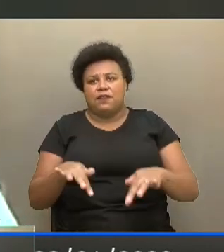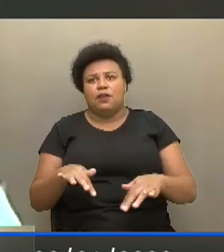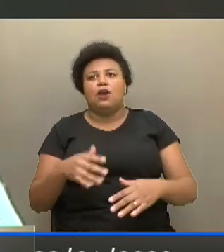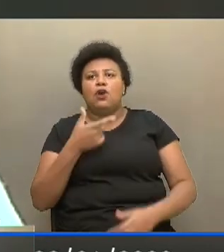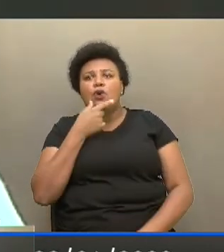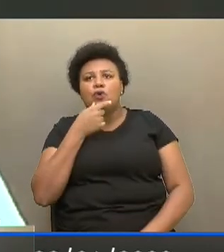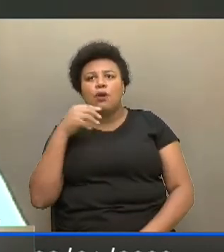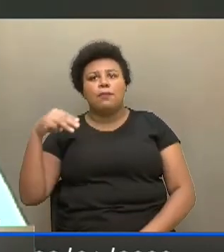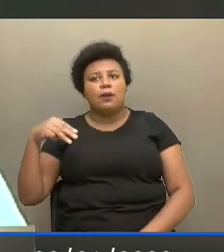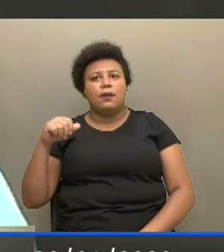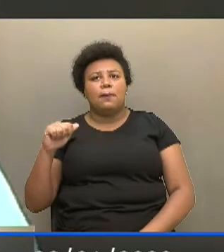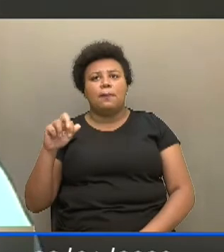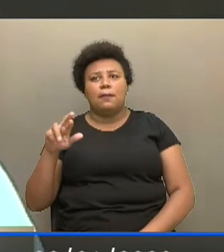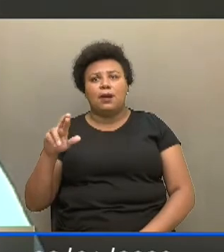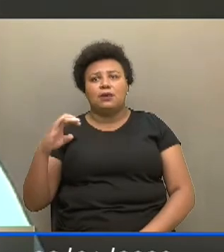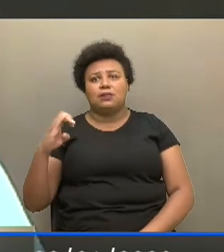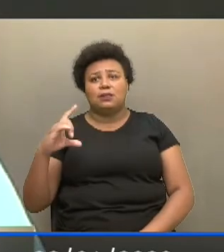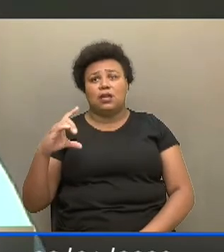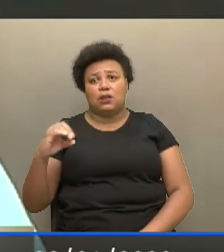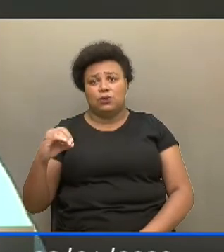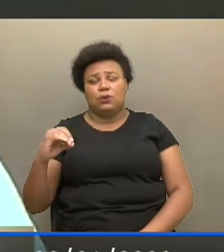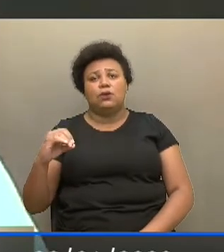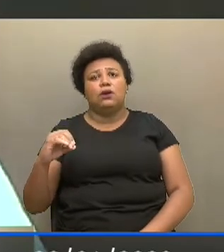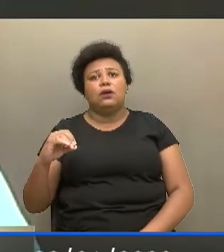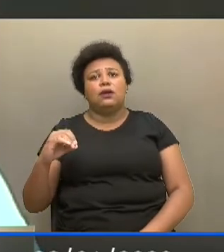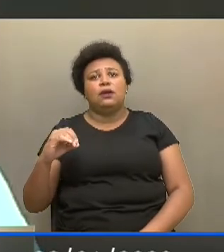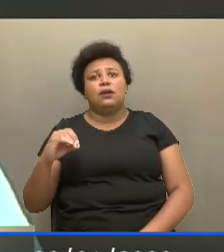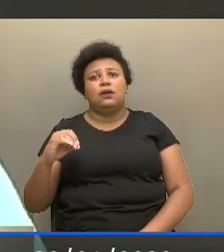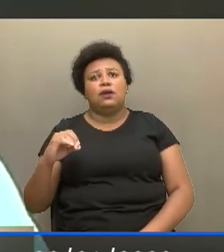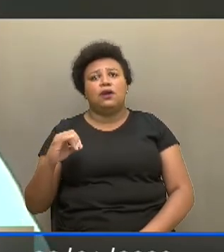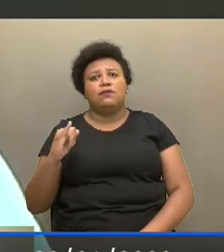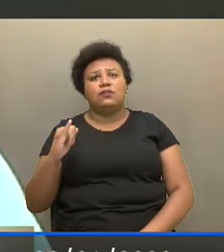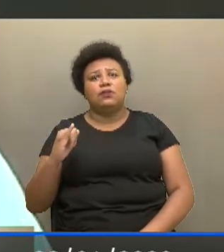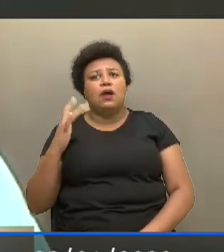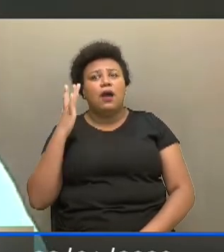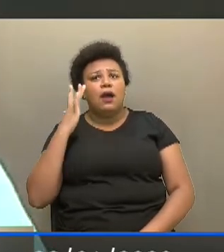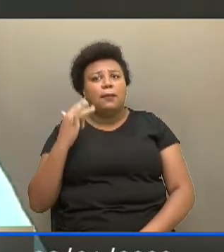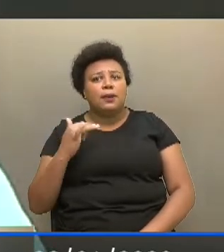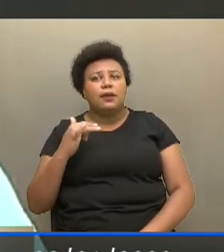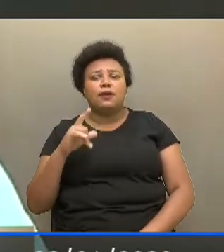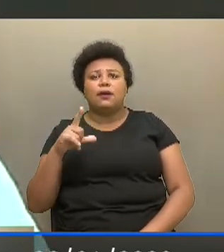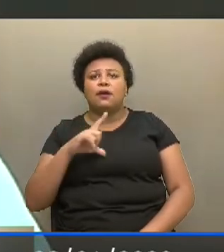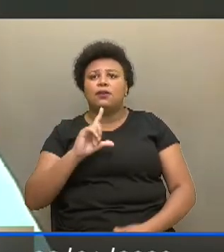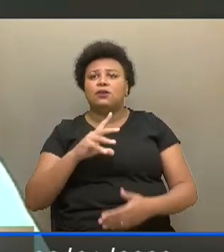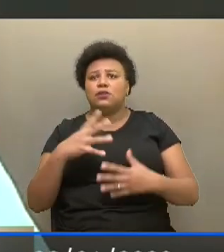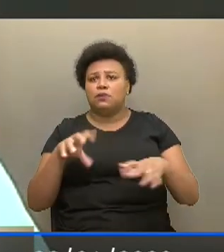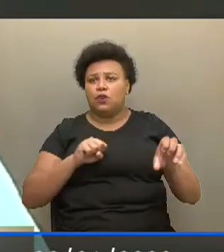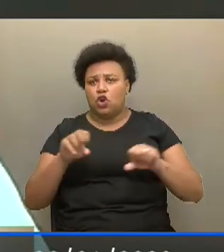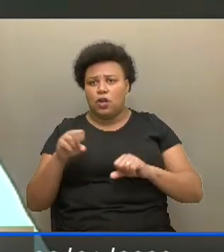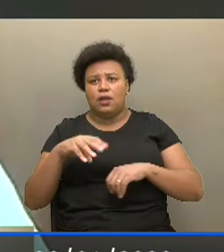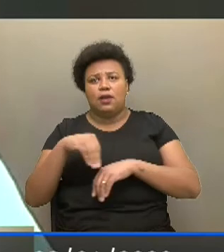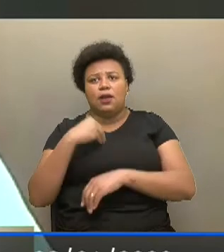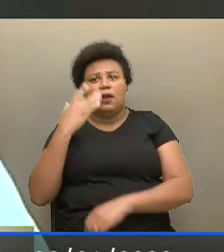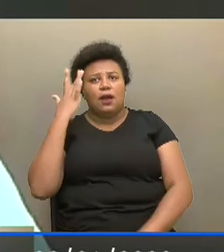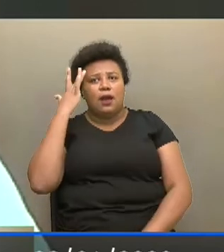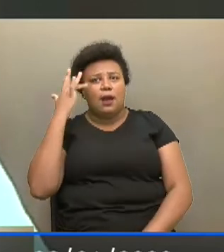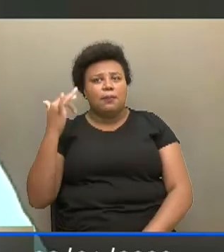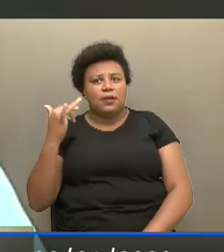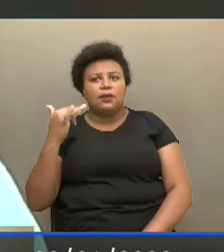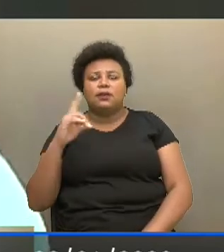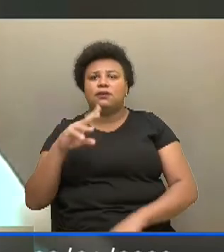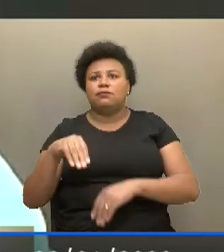doutor Marcelo Valandro. E, inclusive, amanhã, né, como eu salientei antes, as sugestões, amanhã pela manhã,